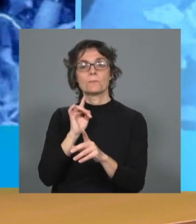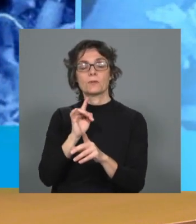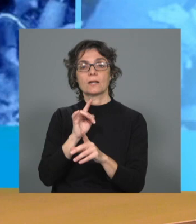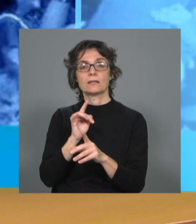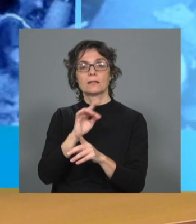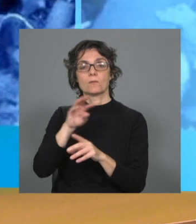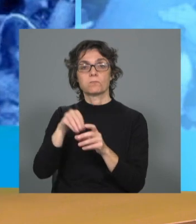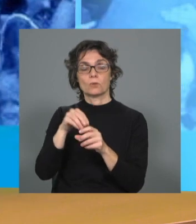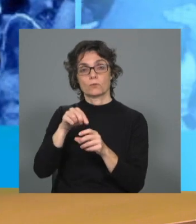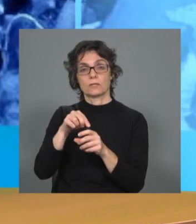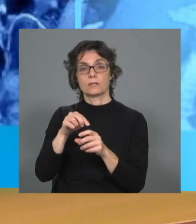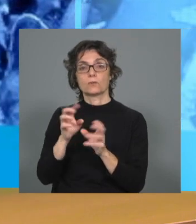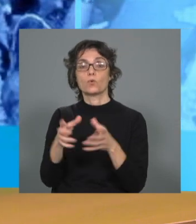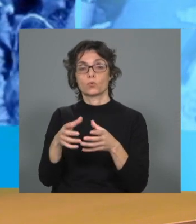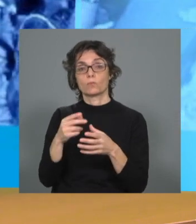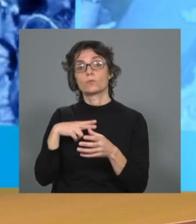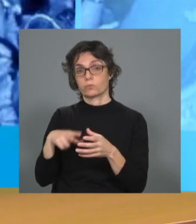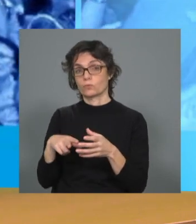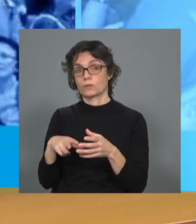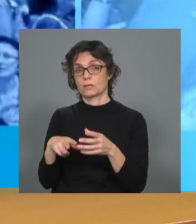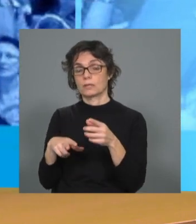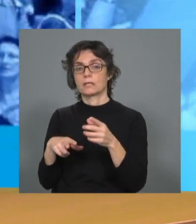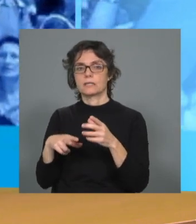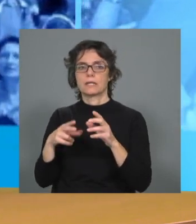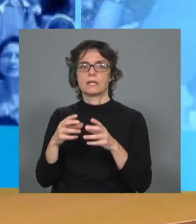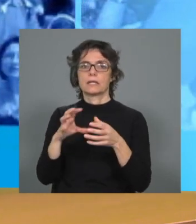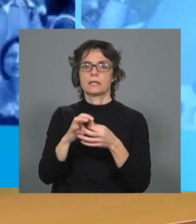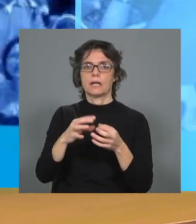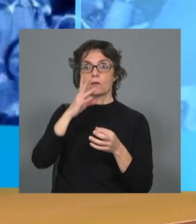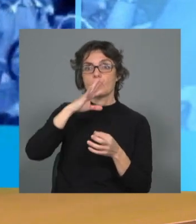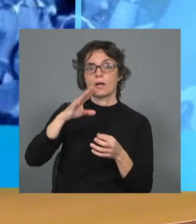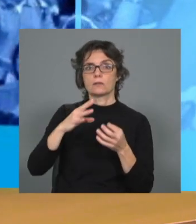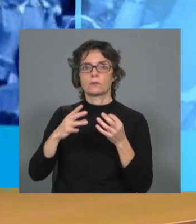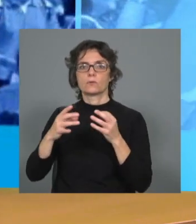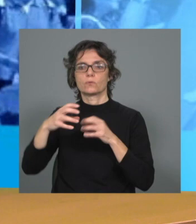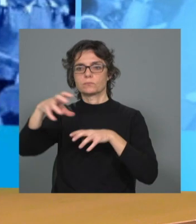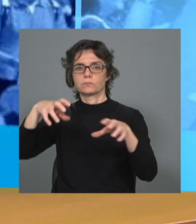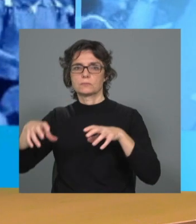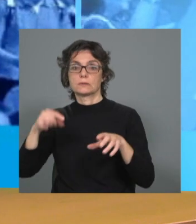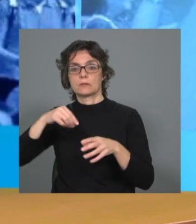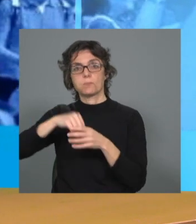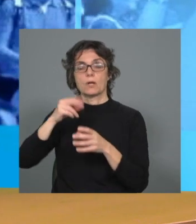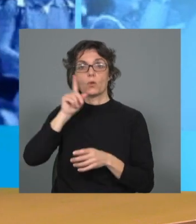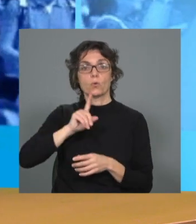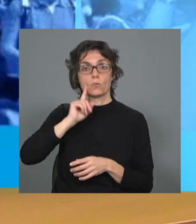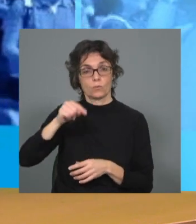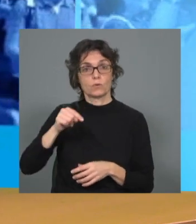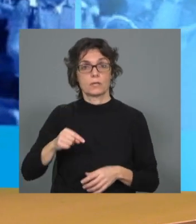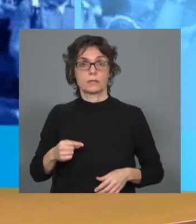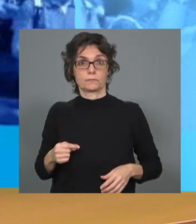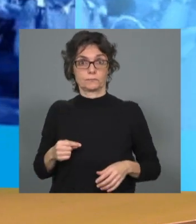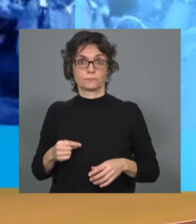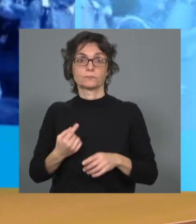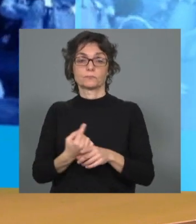equipa que trabalha o movimento, a coreografia, o canto, não é? Haverem mulheres. Isso foi muito importante porque o